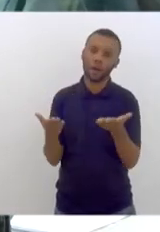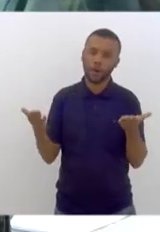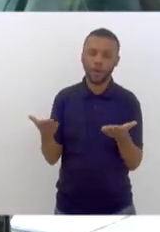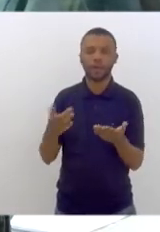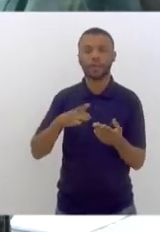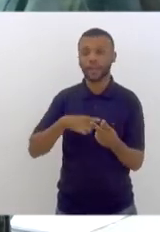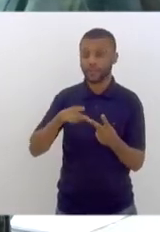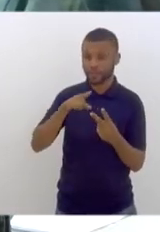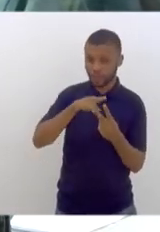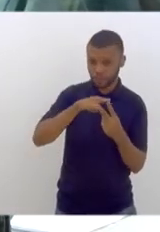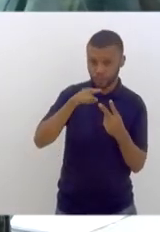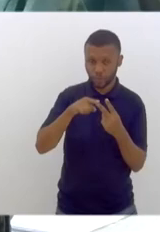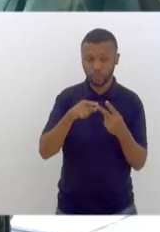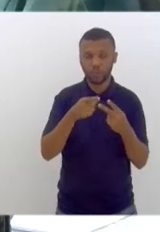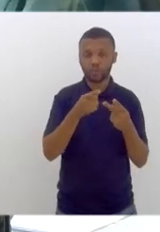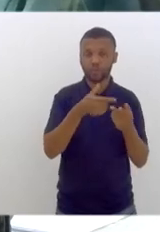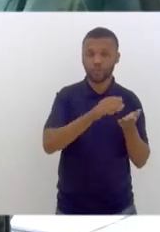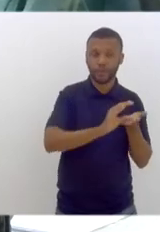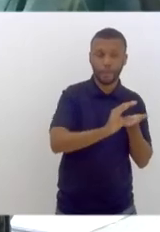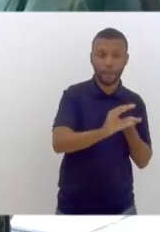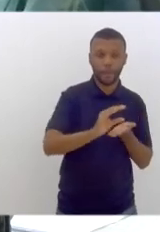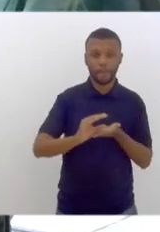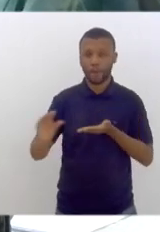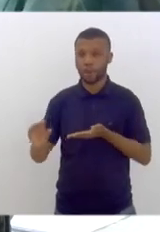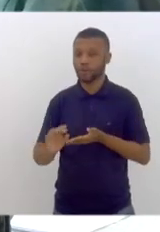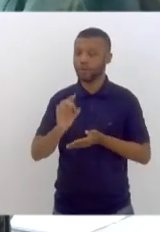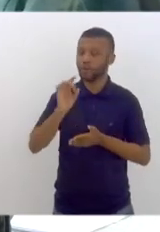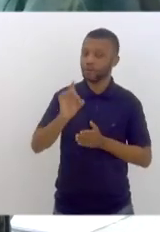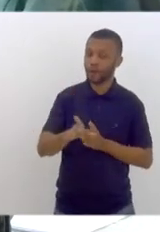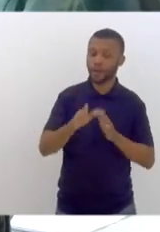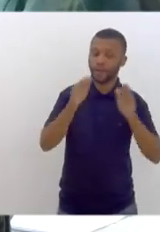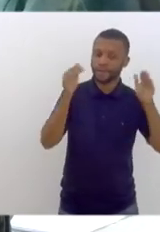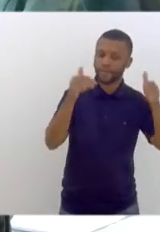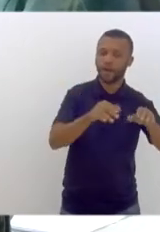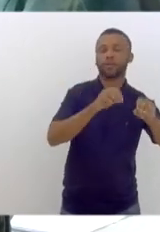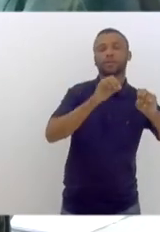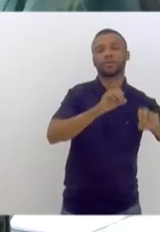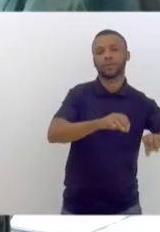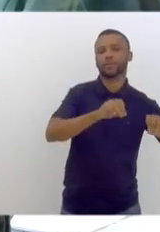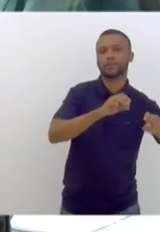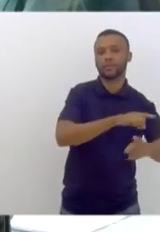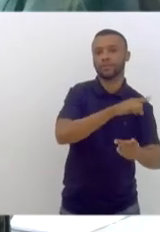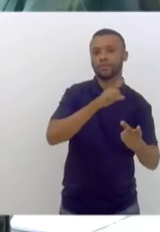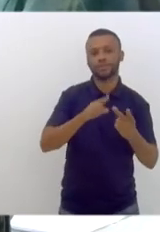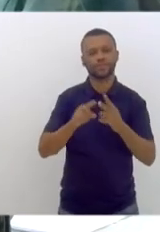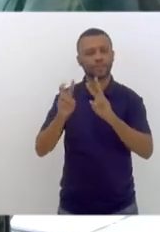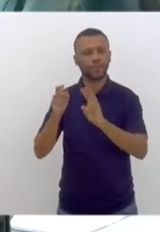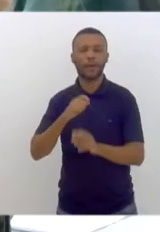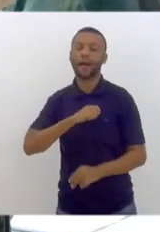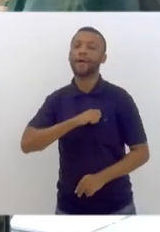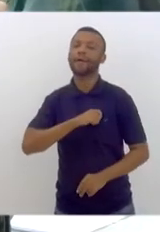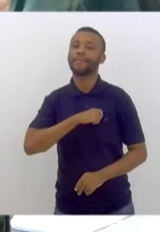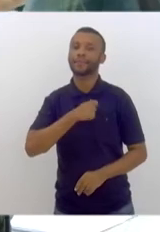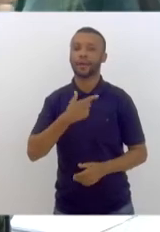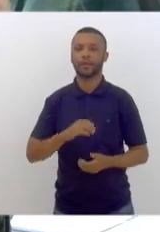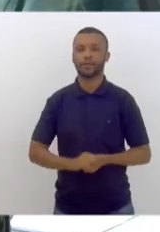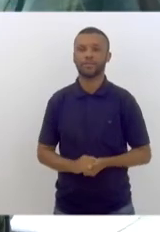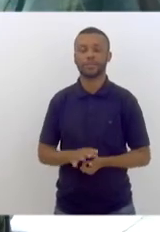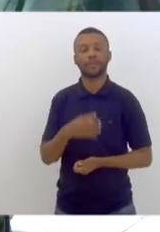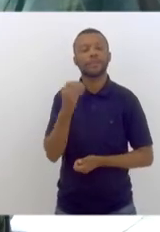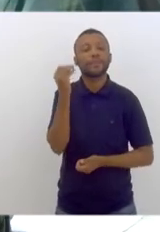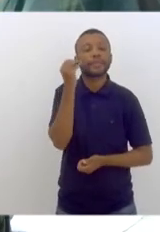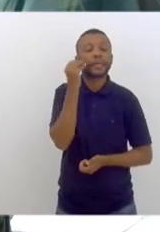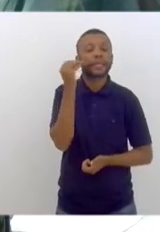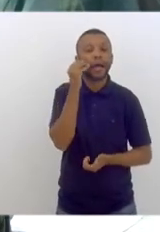dois tipos de distribuição, só de educação e a questão fiscal. Então, vamos